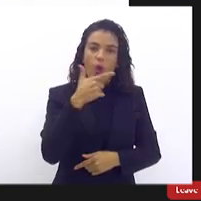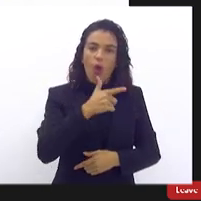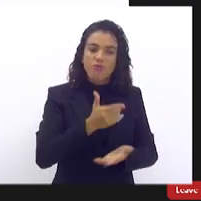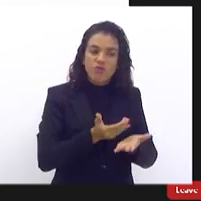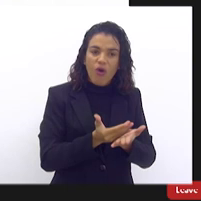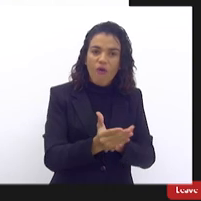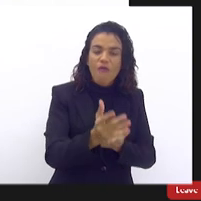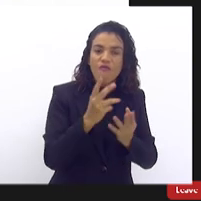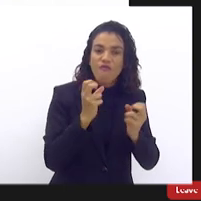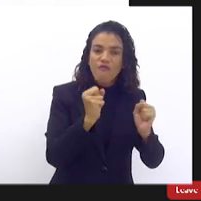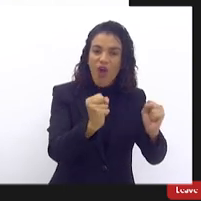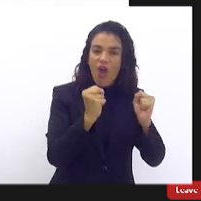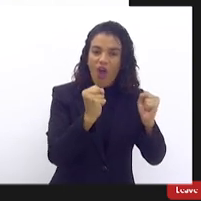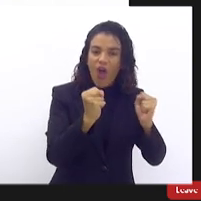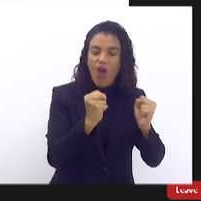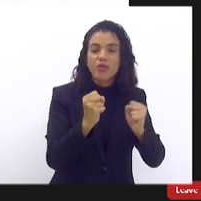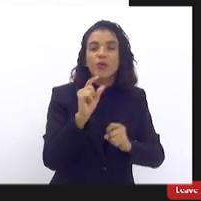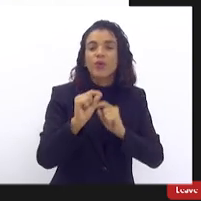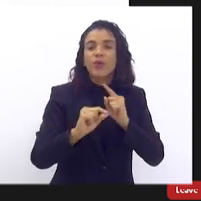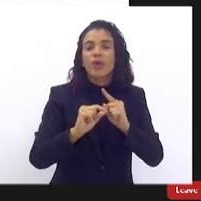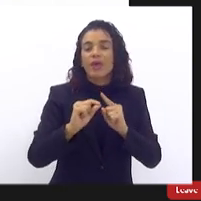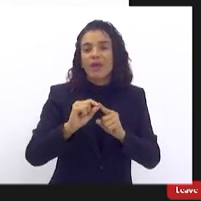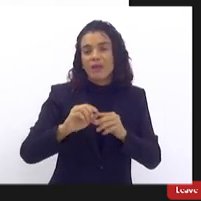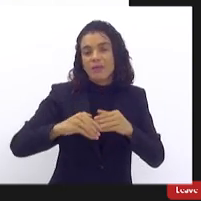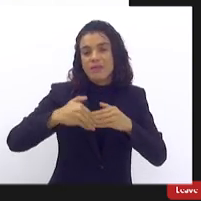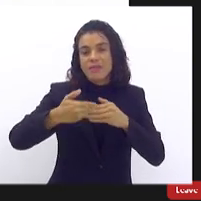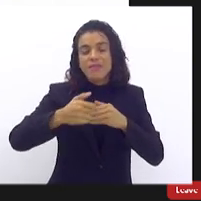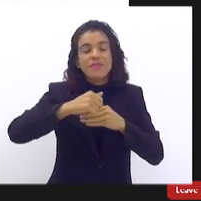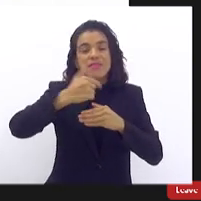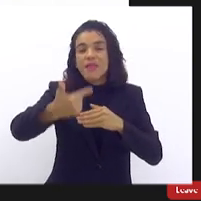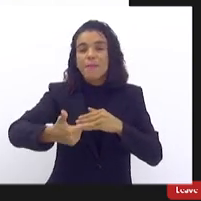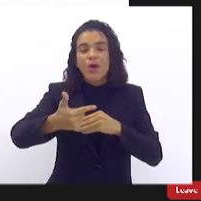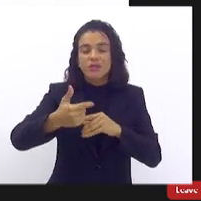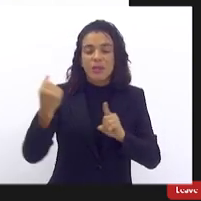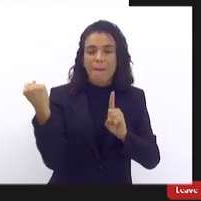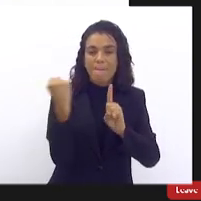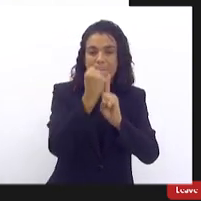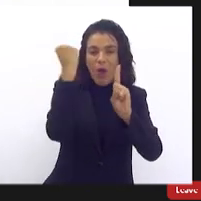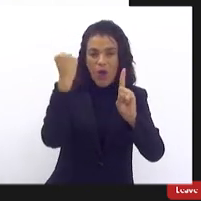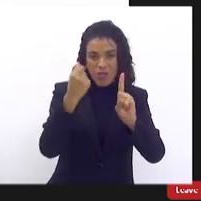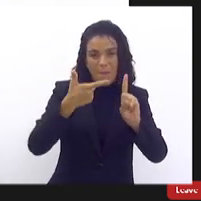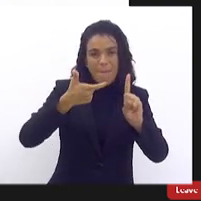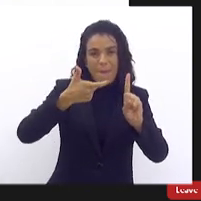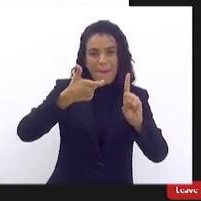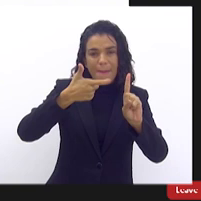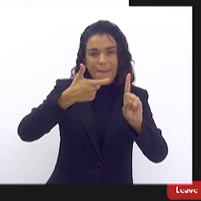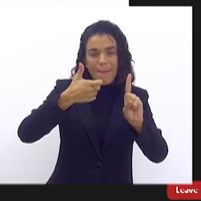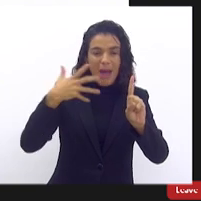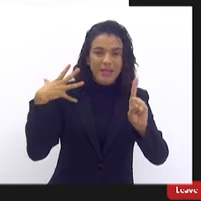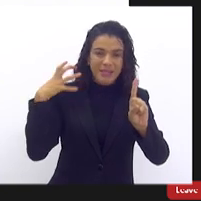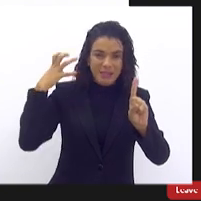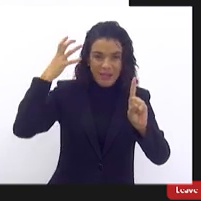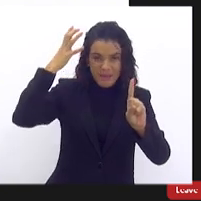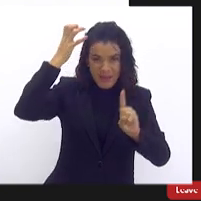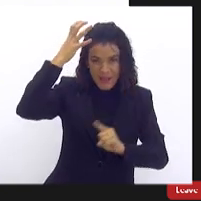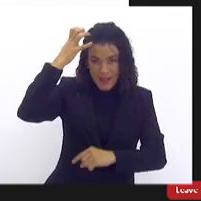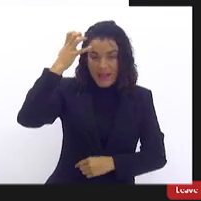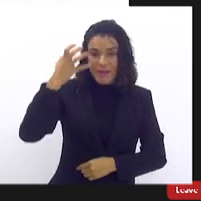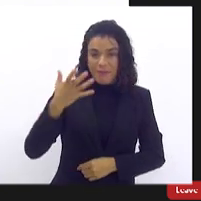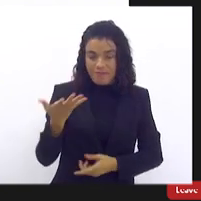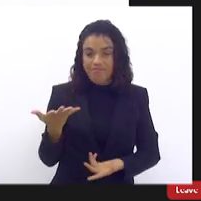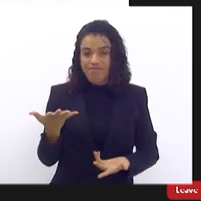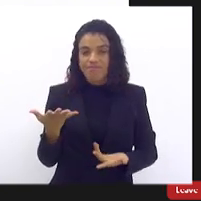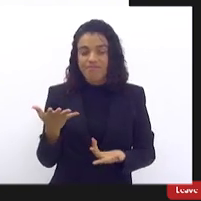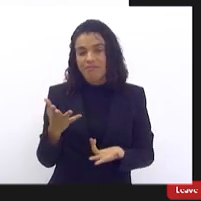forte depois do assassinato da Marielle Franco. Em 2018, o debate sobre